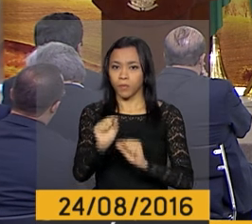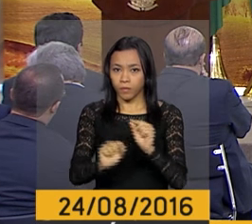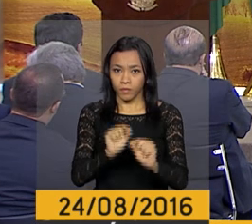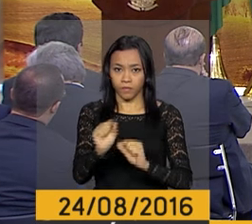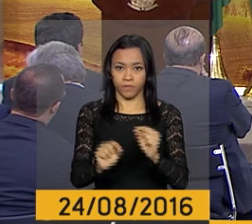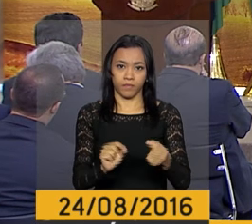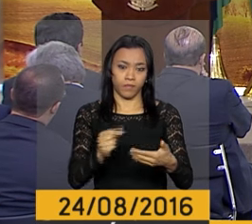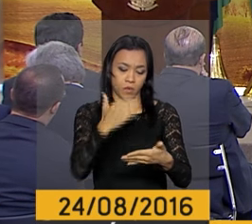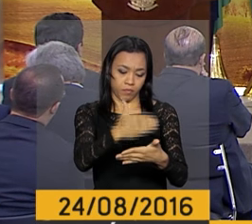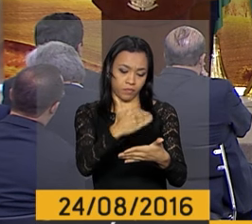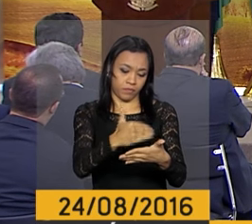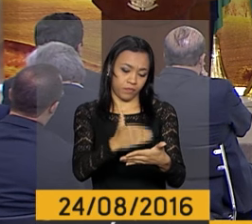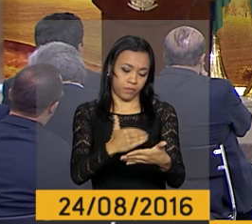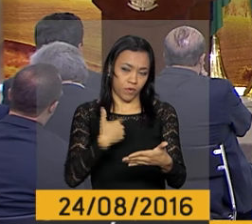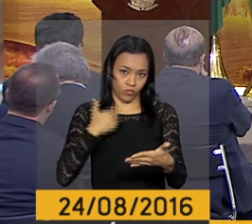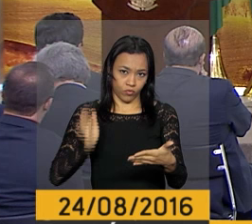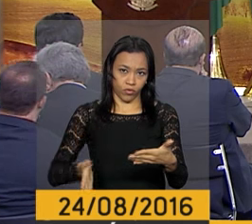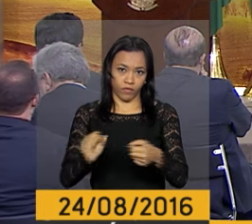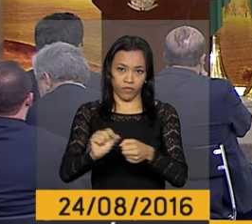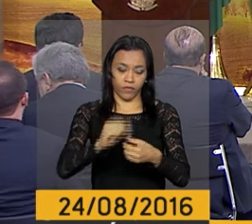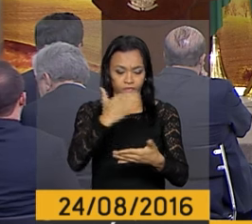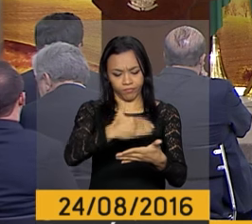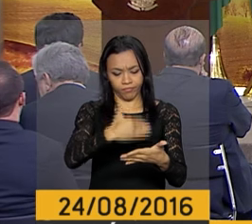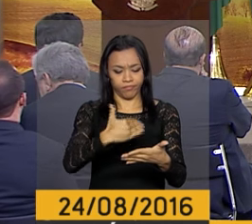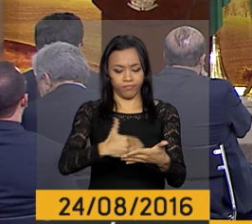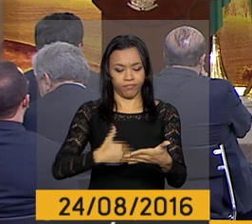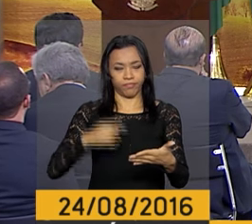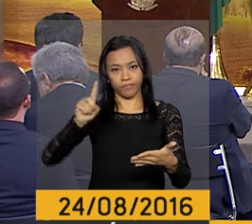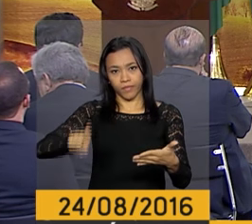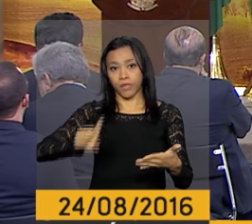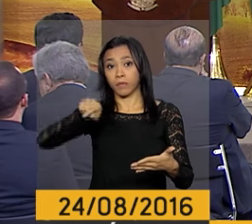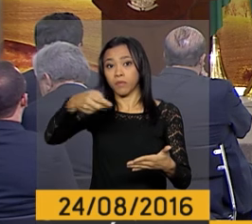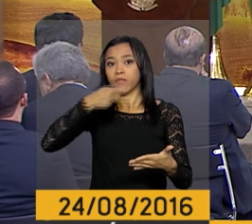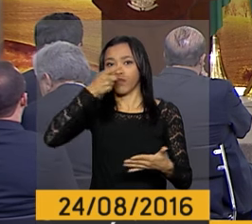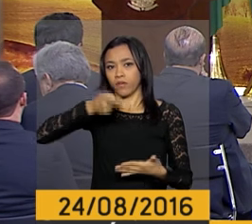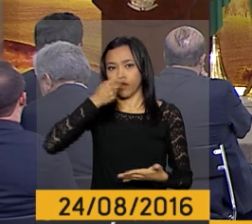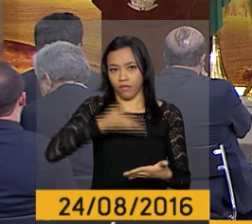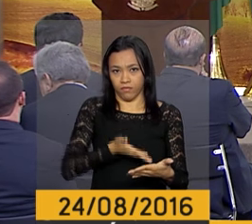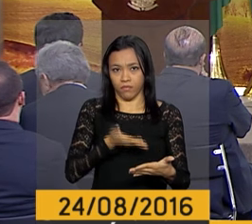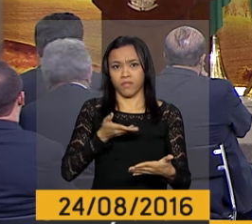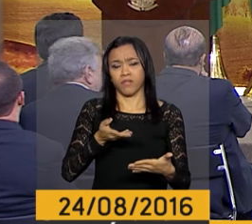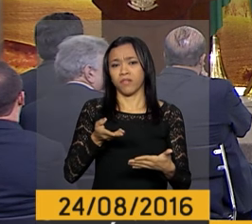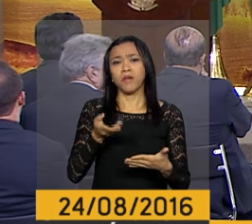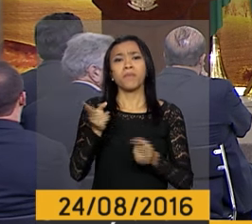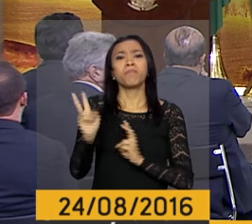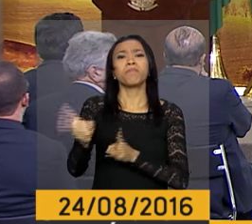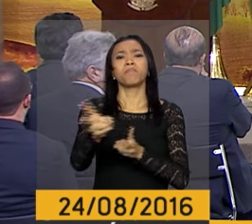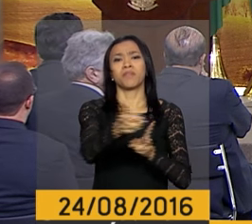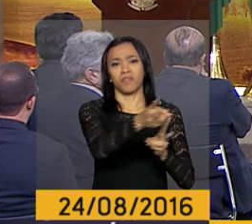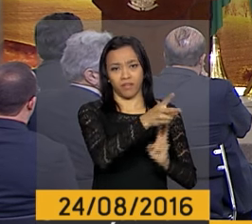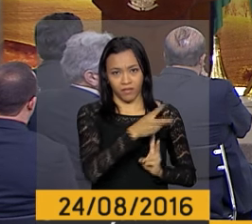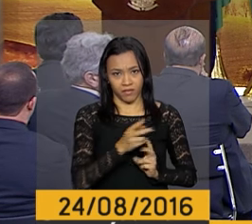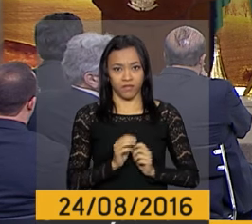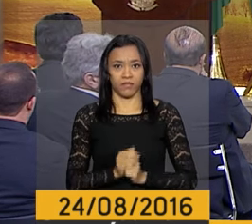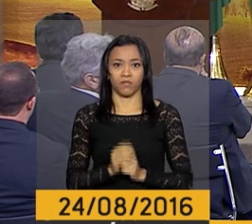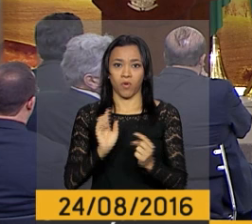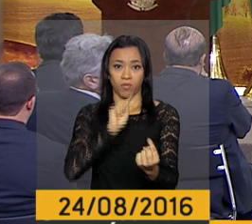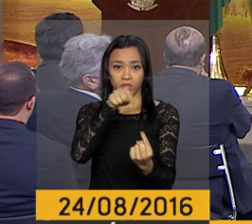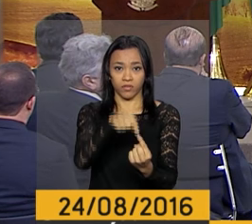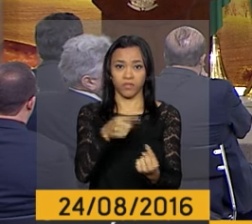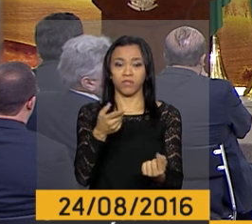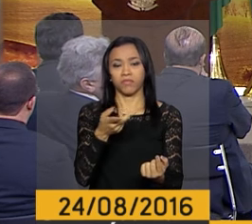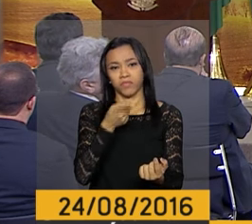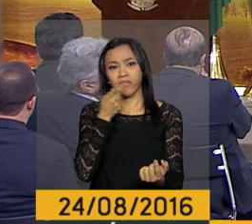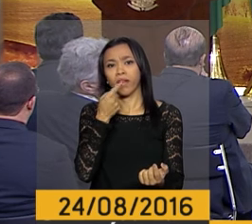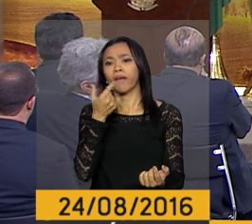para mencioná-la, menos com objetivo de dizer quem está